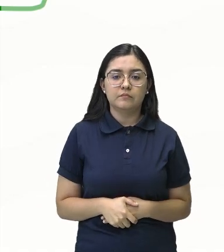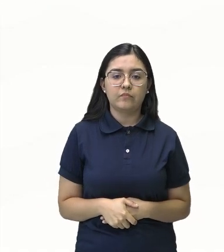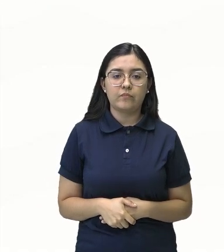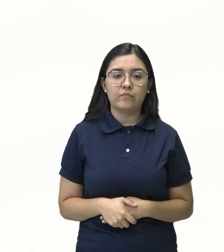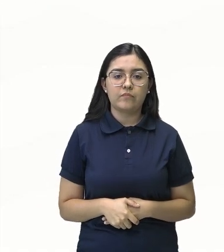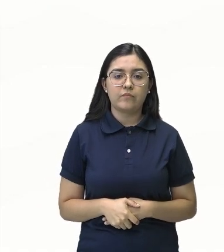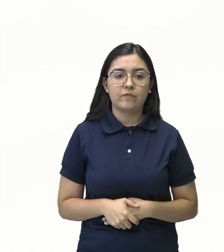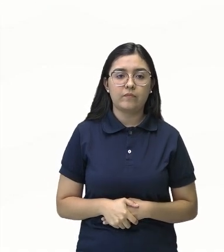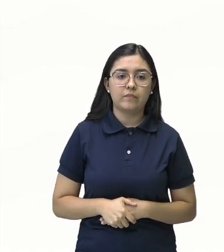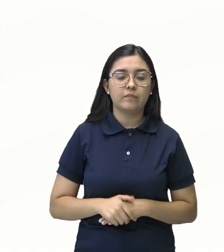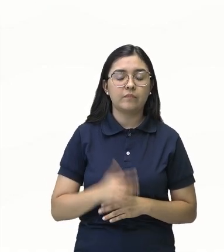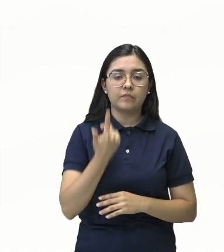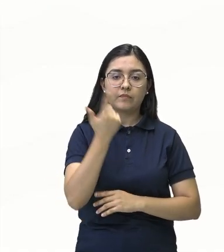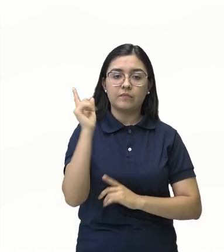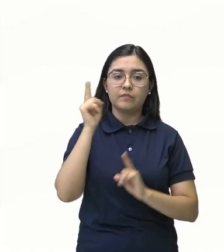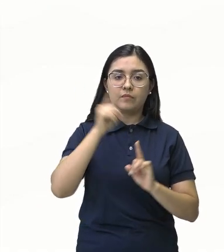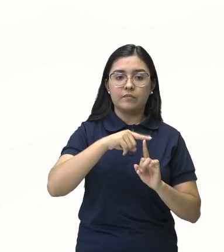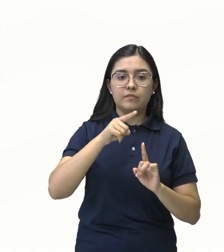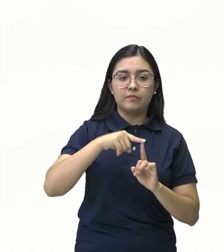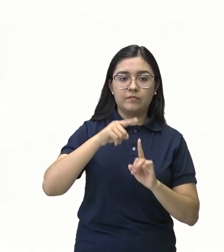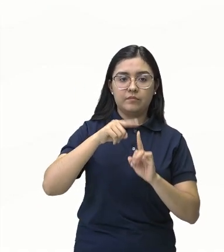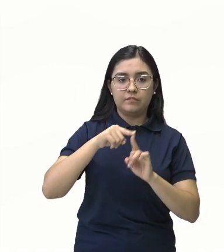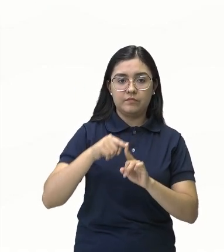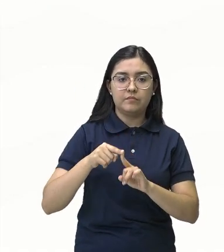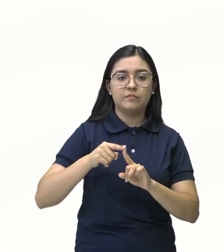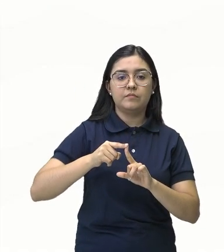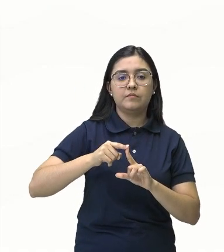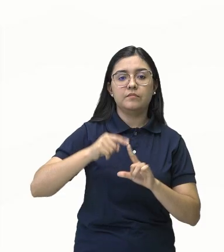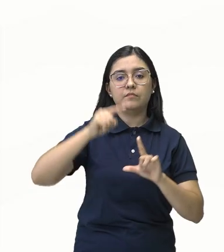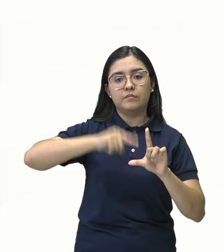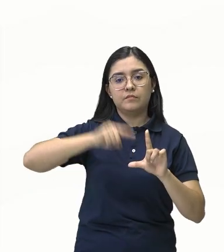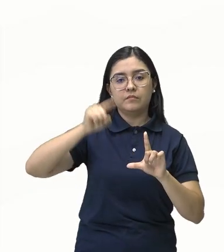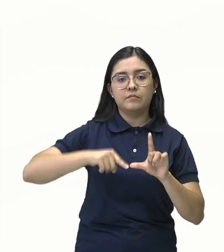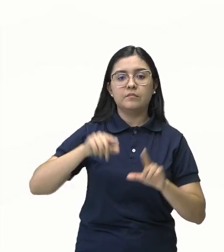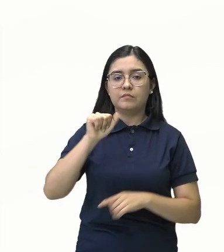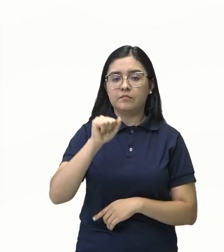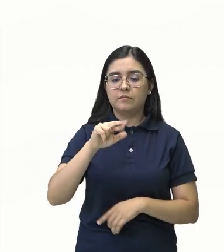bom? Próximo gráfico é o nosso gráfico de área.